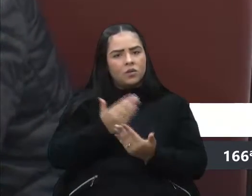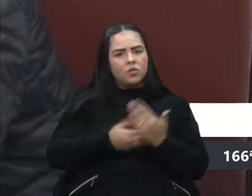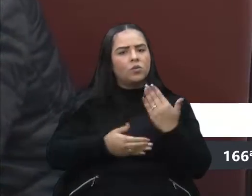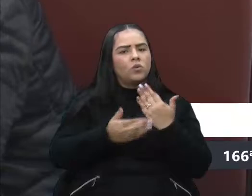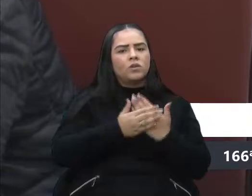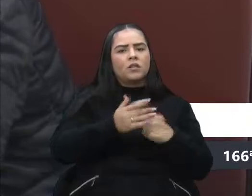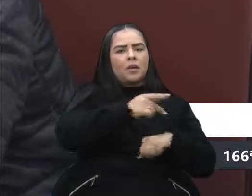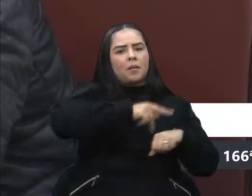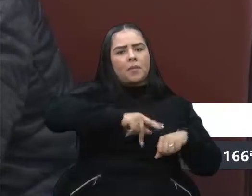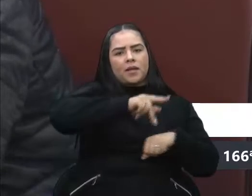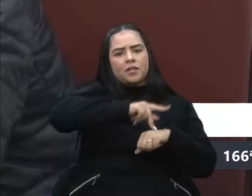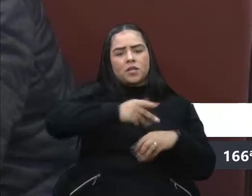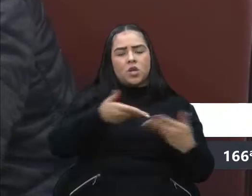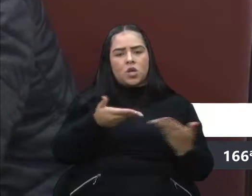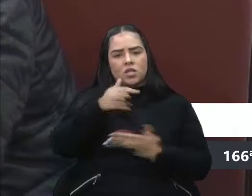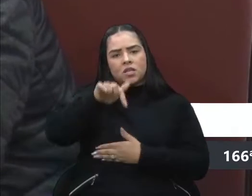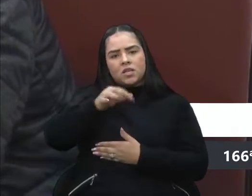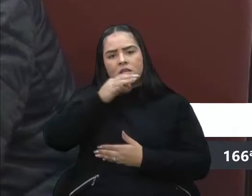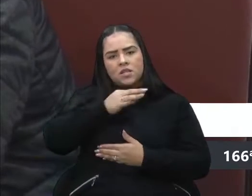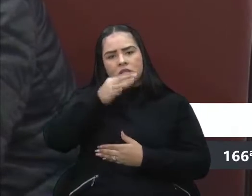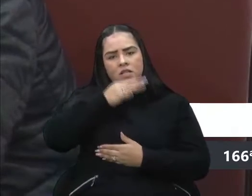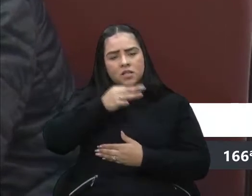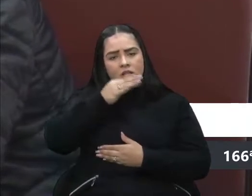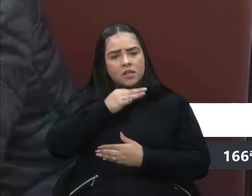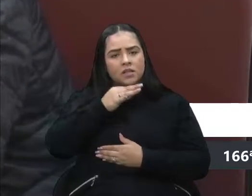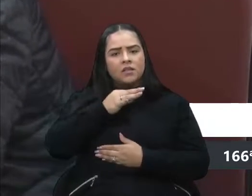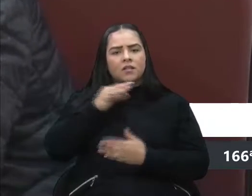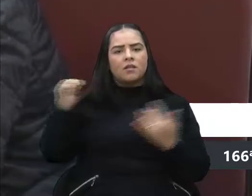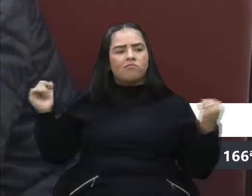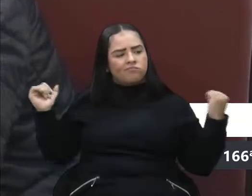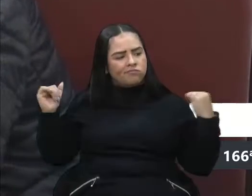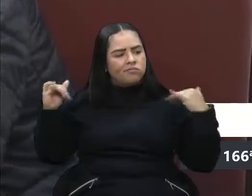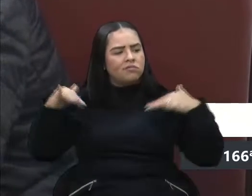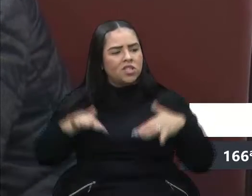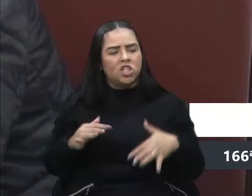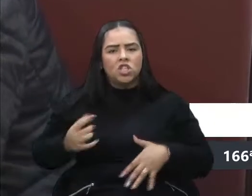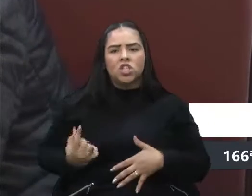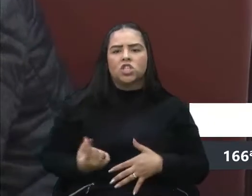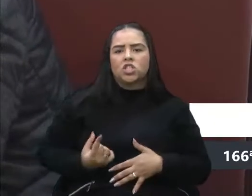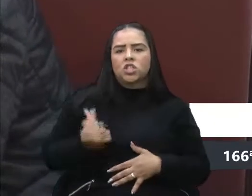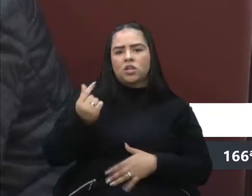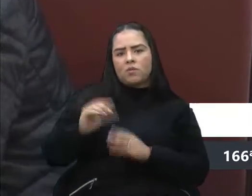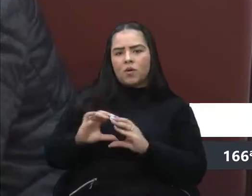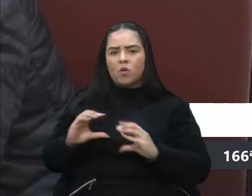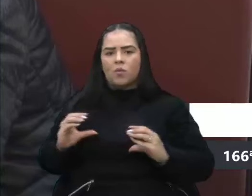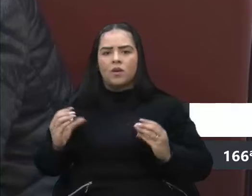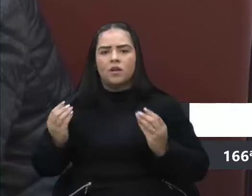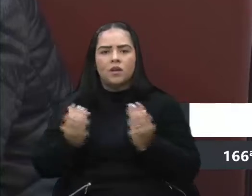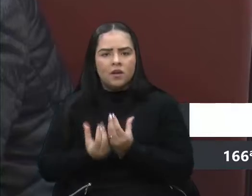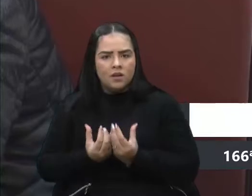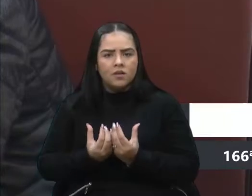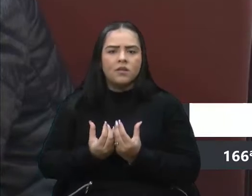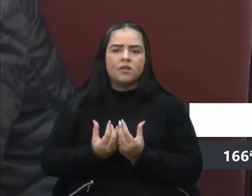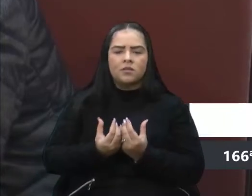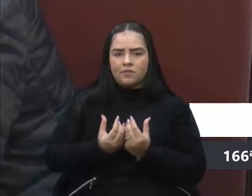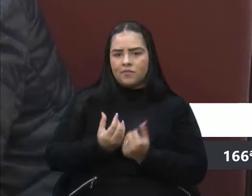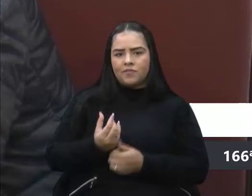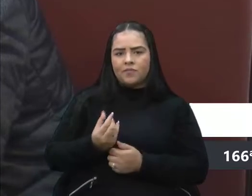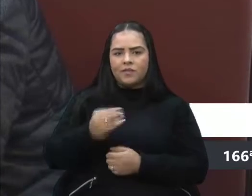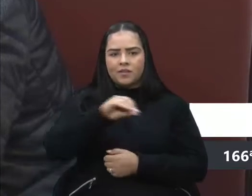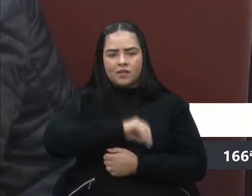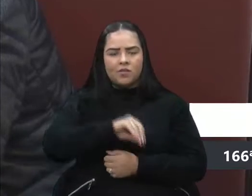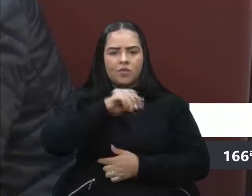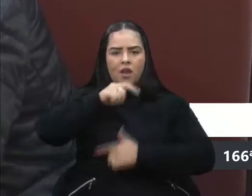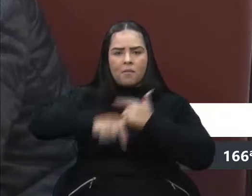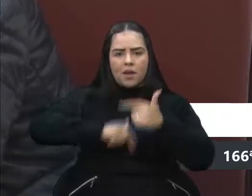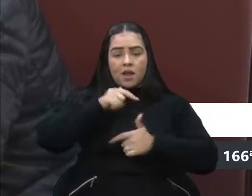esses países que hoje estão aqui em Caxias do Sul estão trazendo dinheiro para a comunidade, estão trazendo renda, estão trazendo